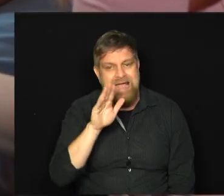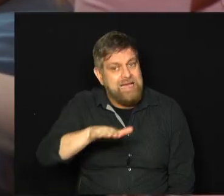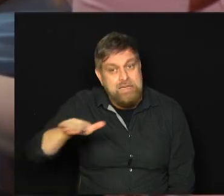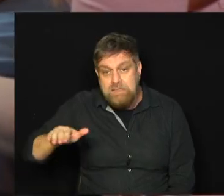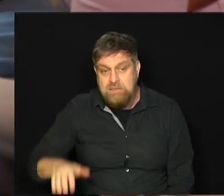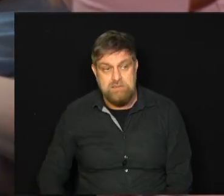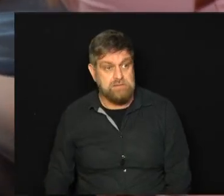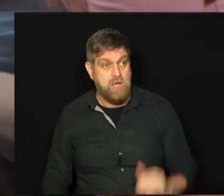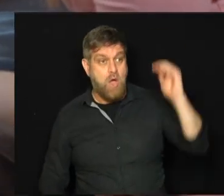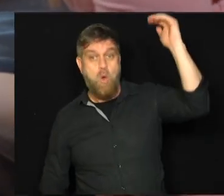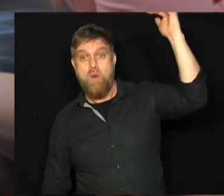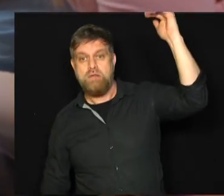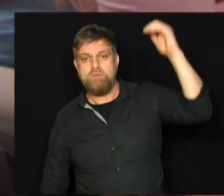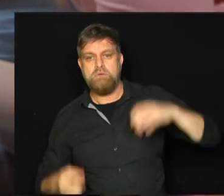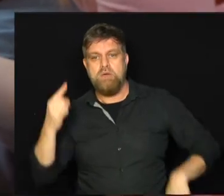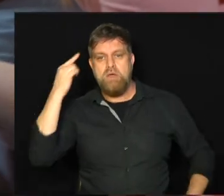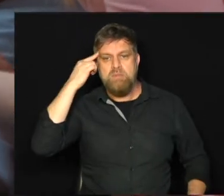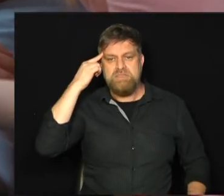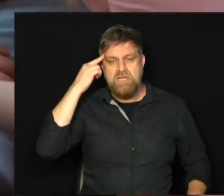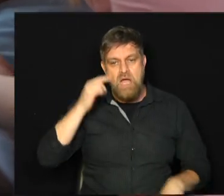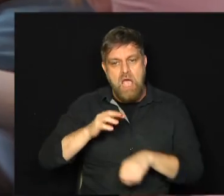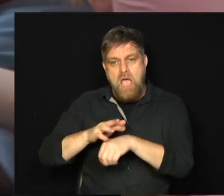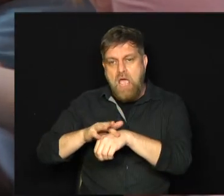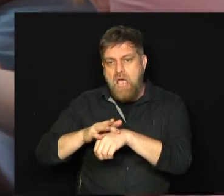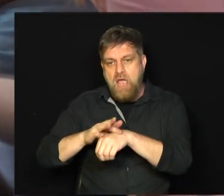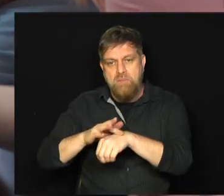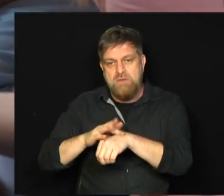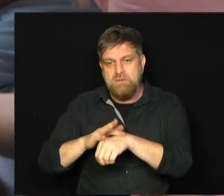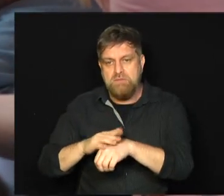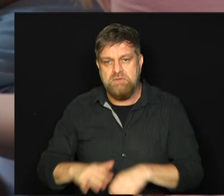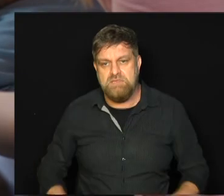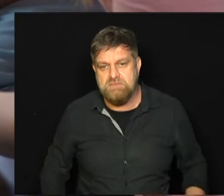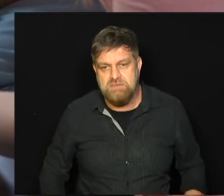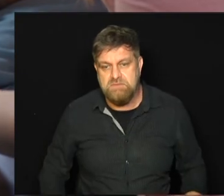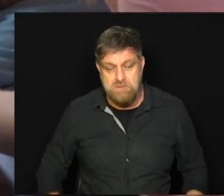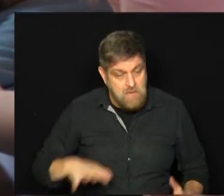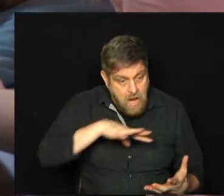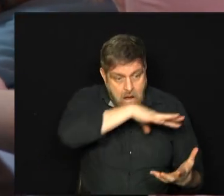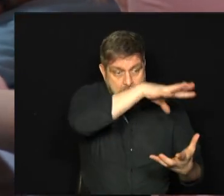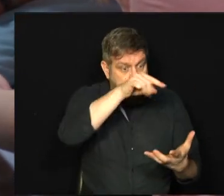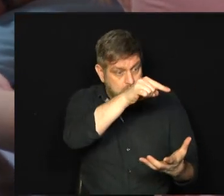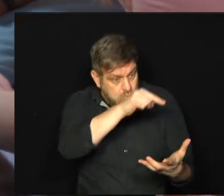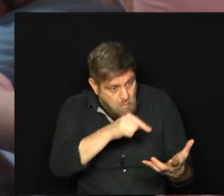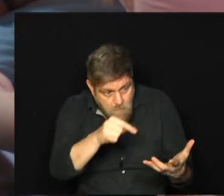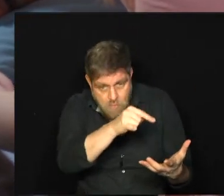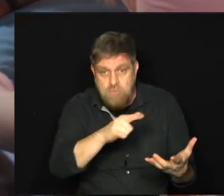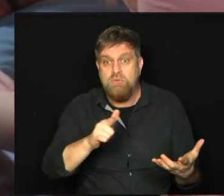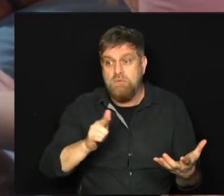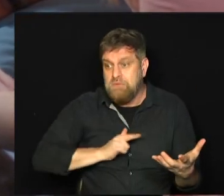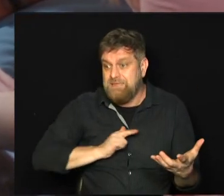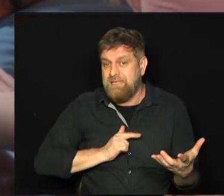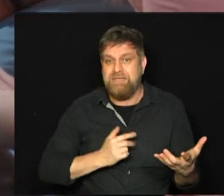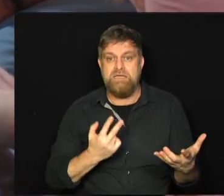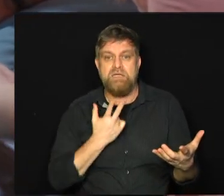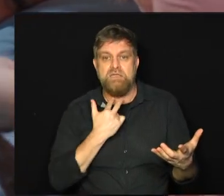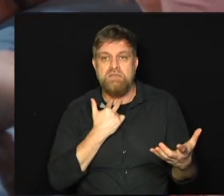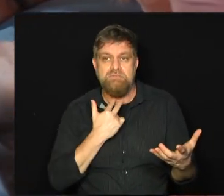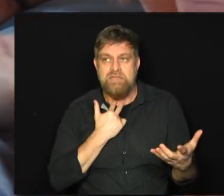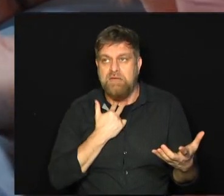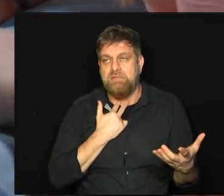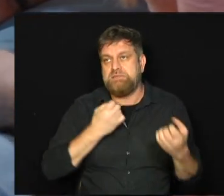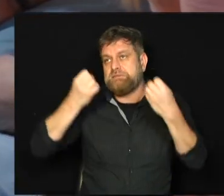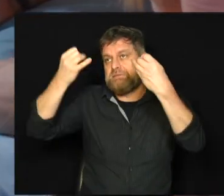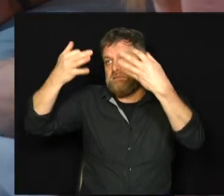criança, como uma doença altamente prevalente no mundo contemporâneo. Então, não